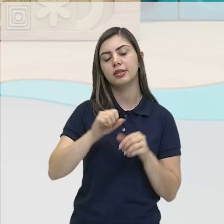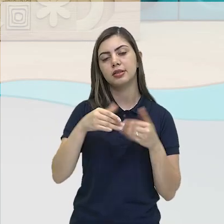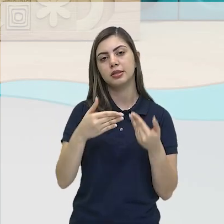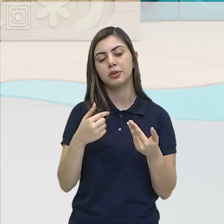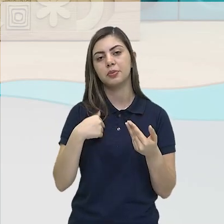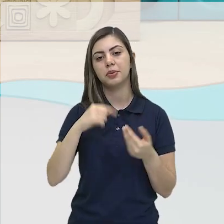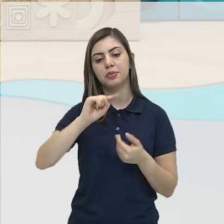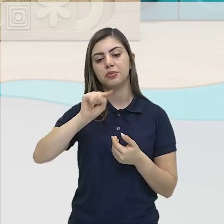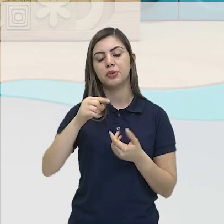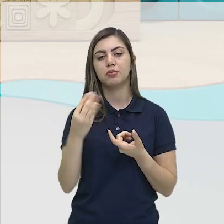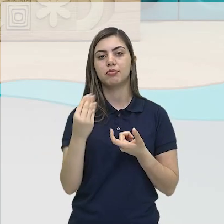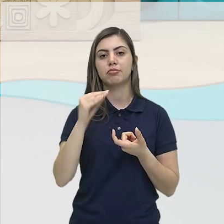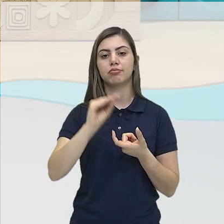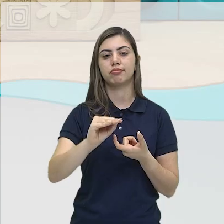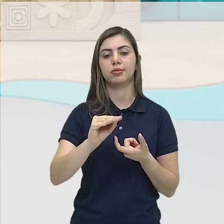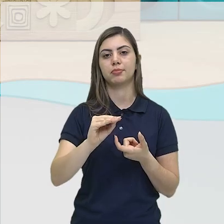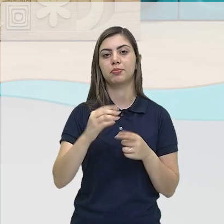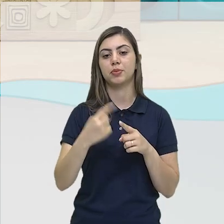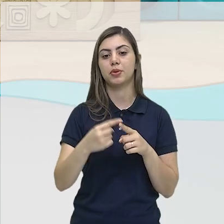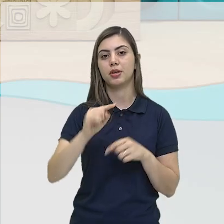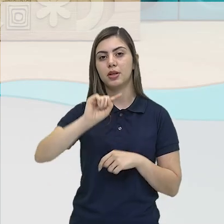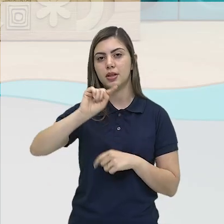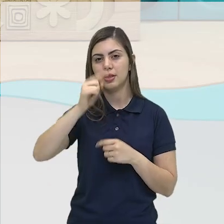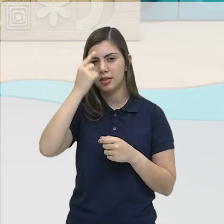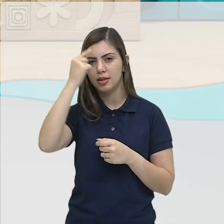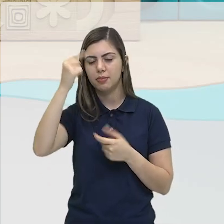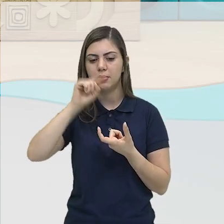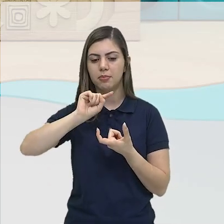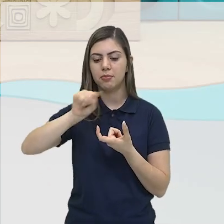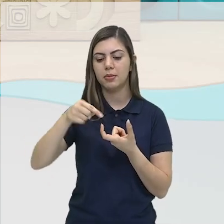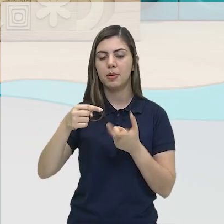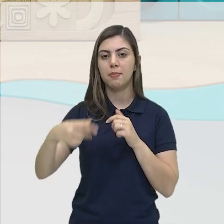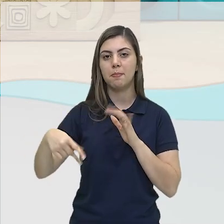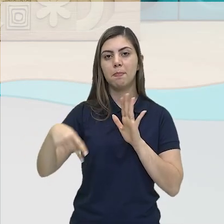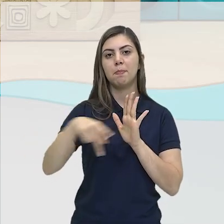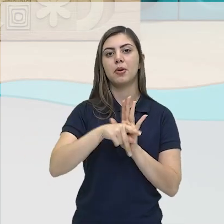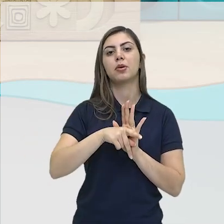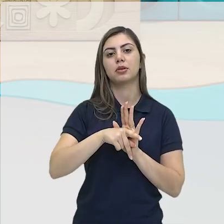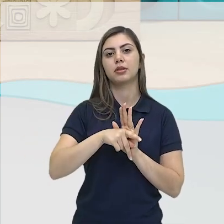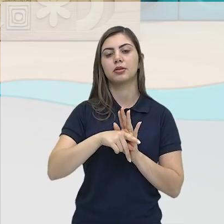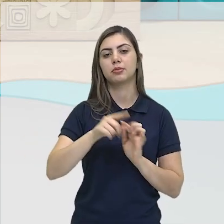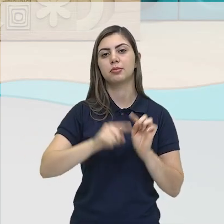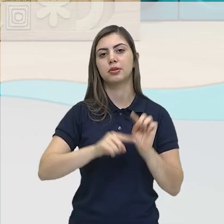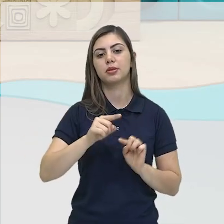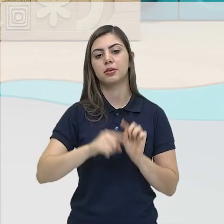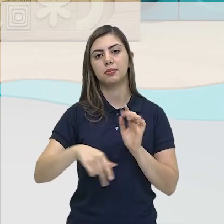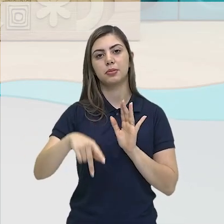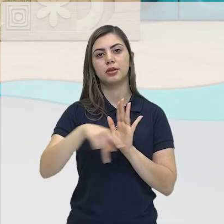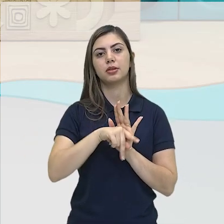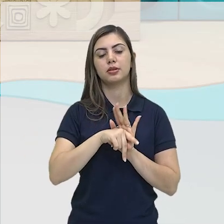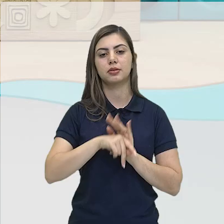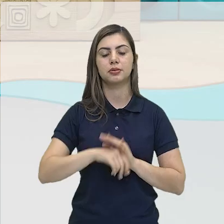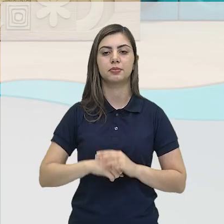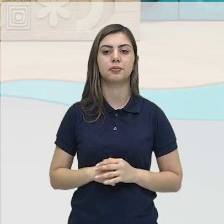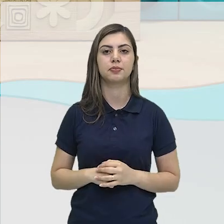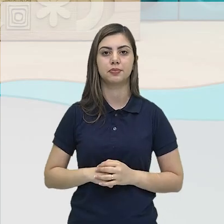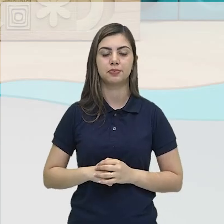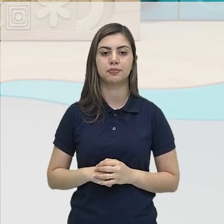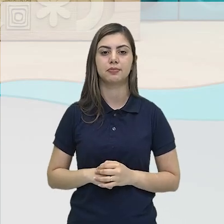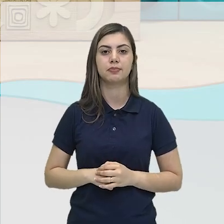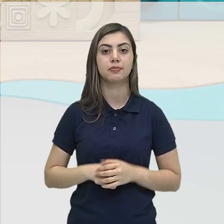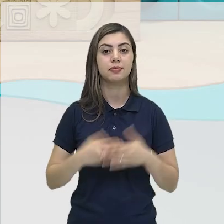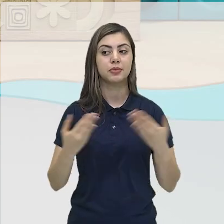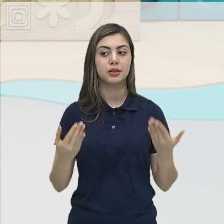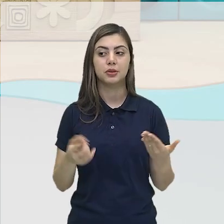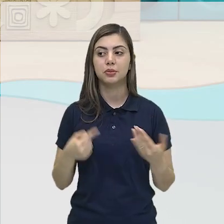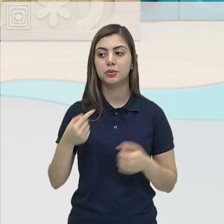usamos o apóstrofo para indicar posse, né? Para dizer que algo pertence a alguém, ok? Então, para a gente